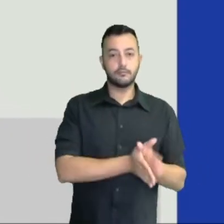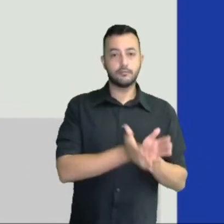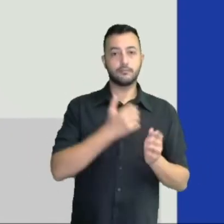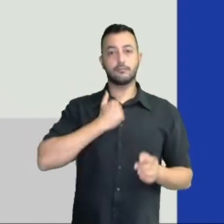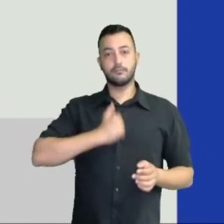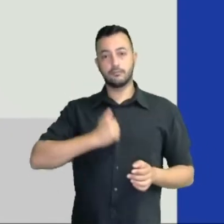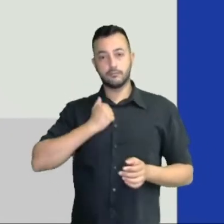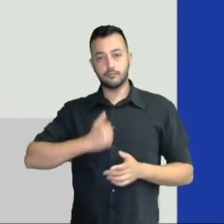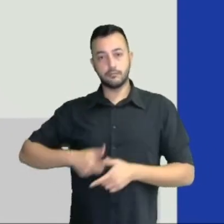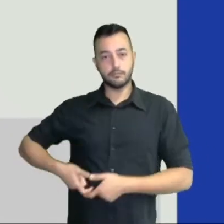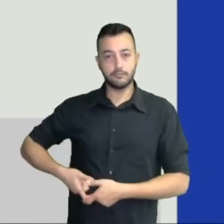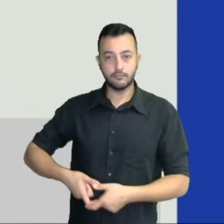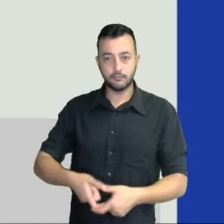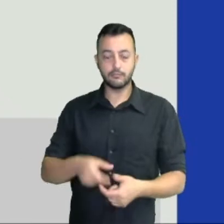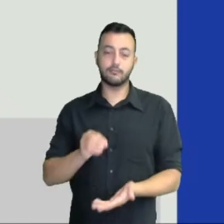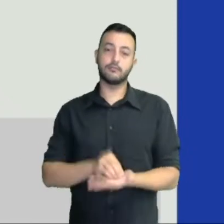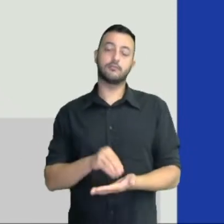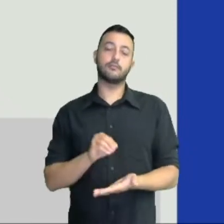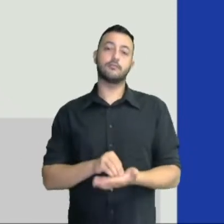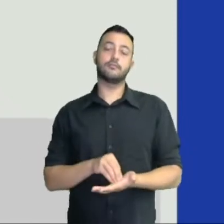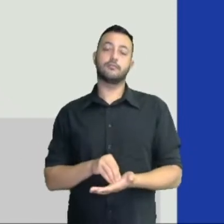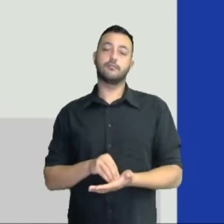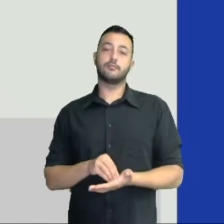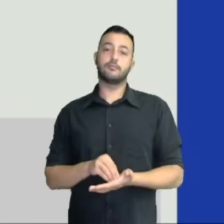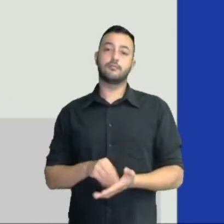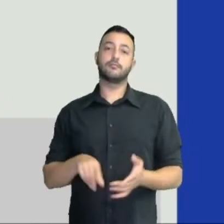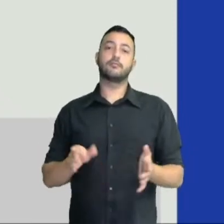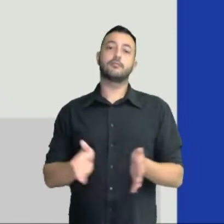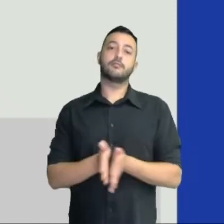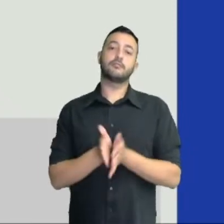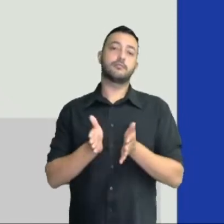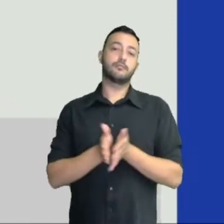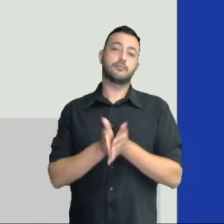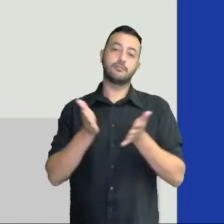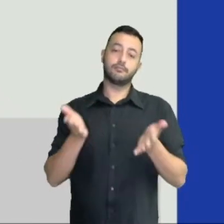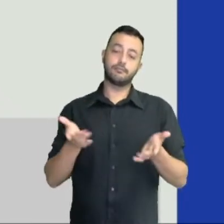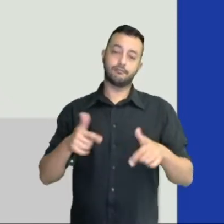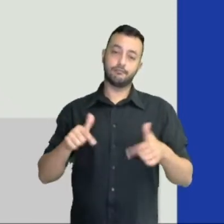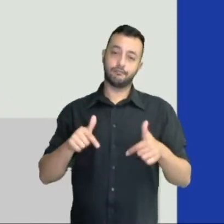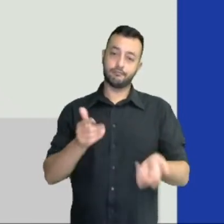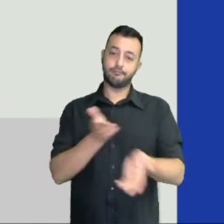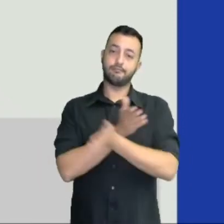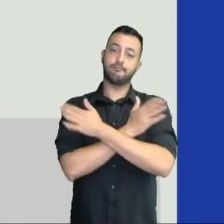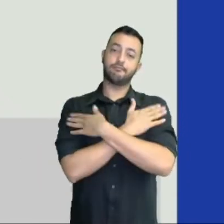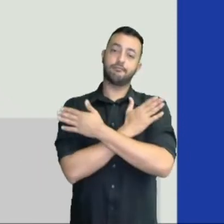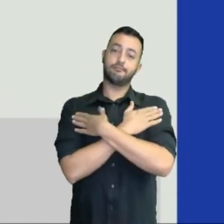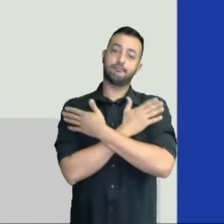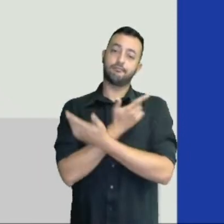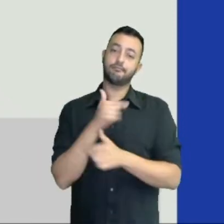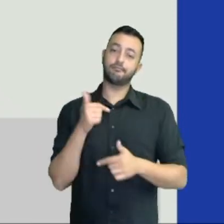saneamento básico incompleto ou insuficiente, o desemprego e o trabalho informal